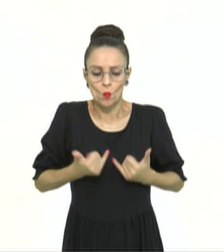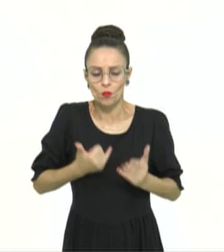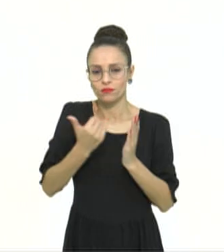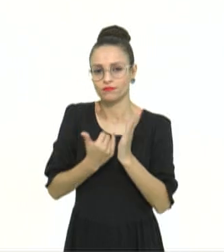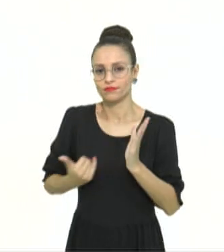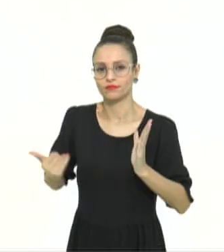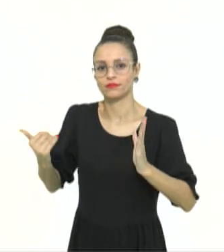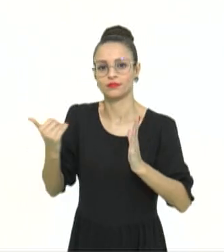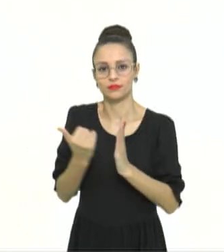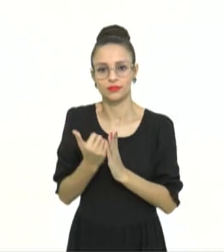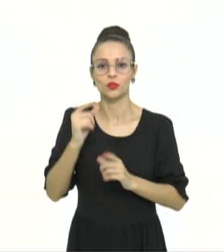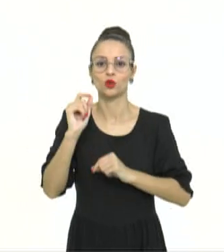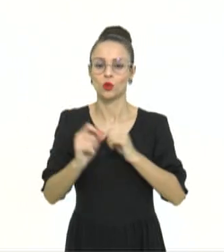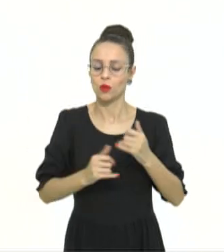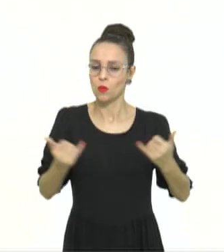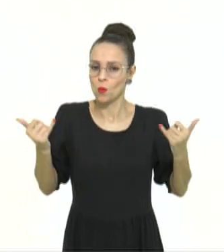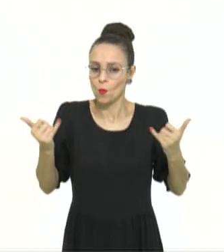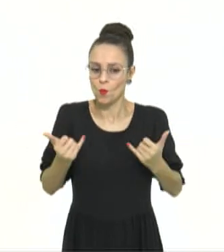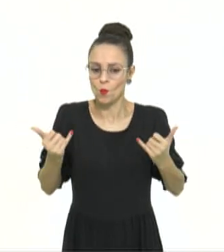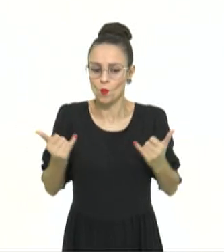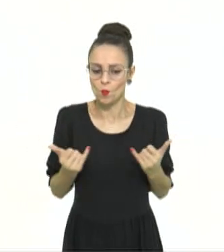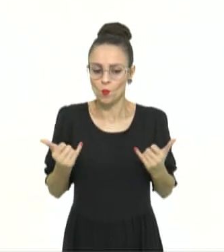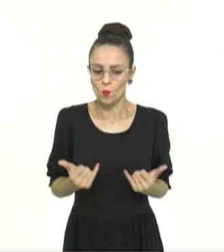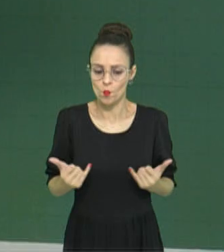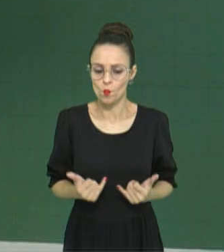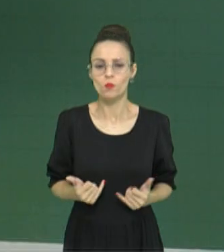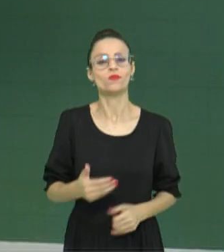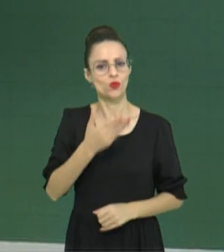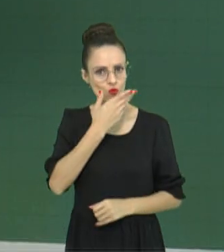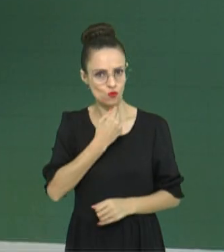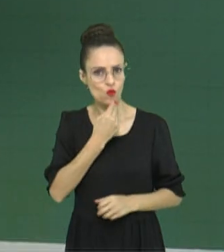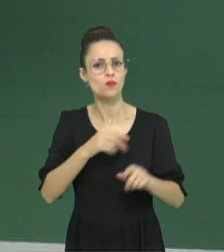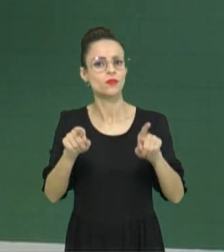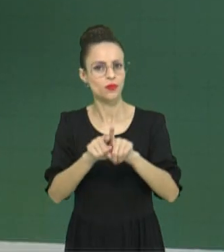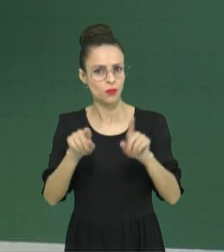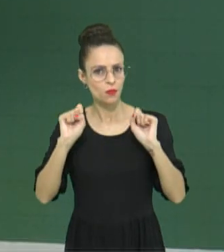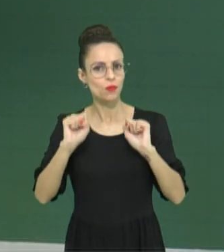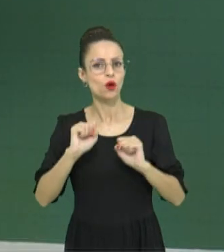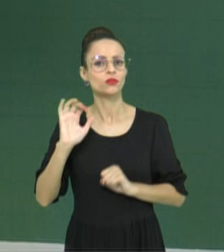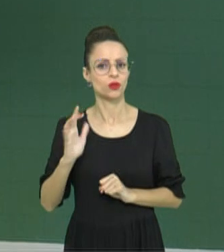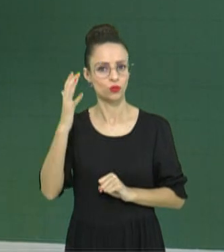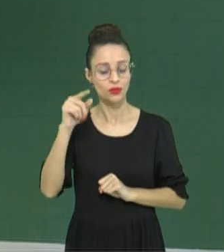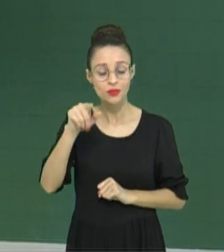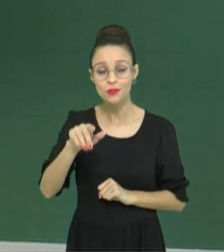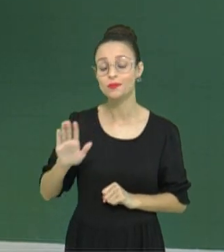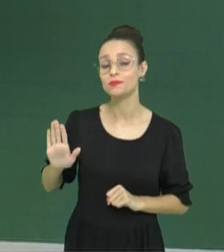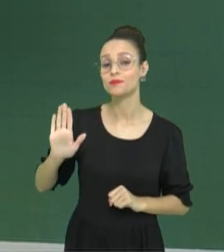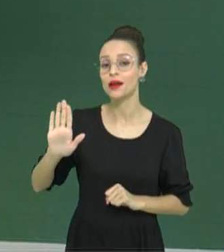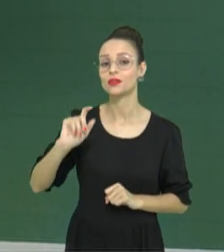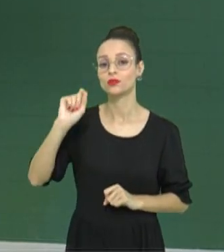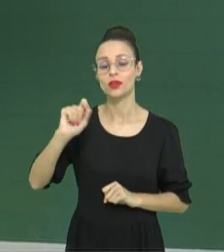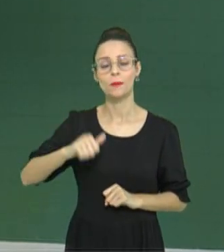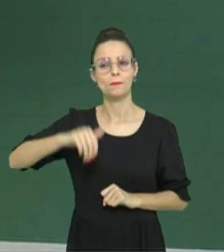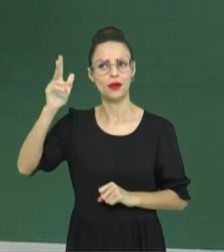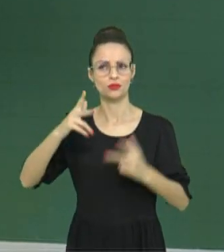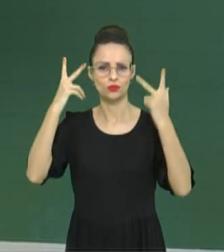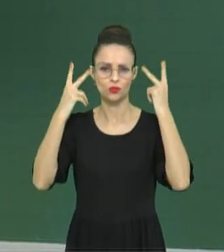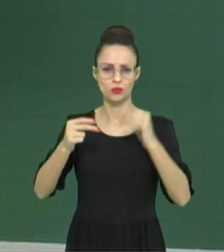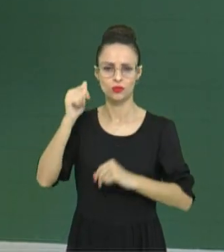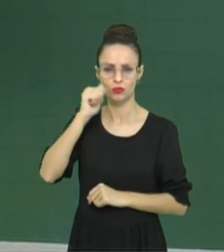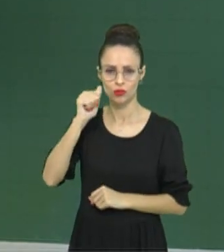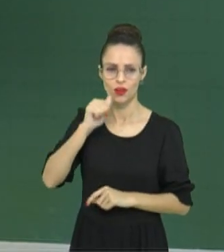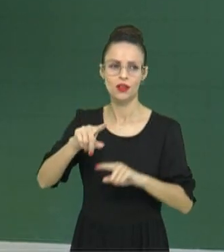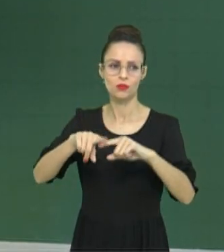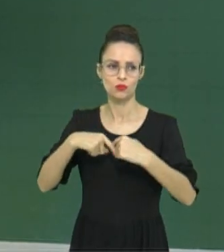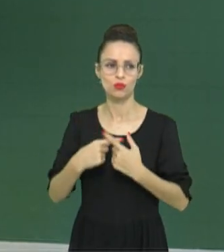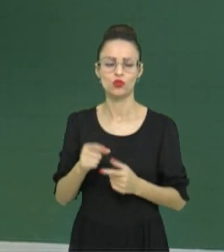seja, quanto mais magra, os homens também podem ser atingidos, mas é muito mais comum nas mulheres, por isso que a gente